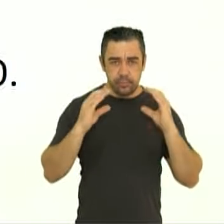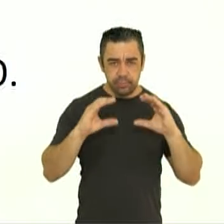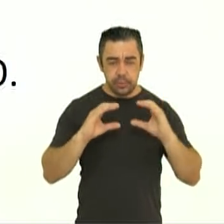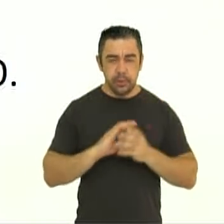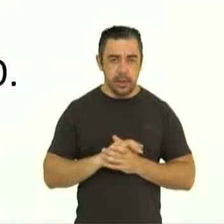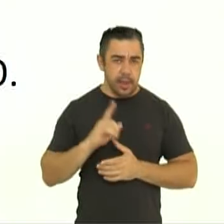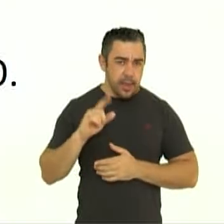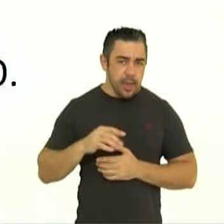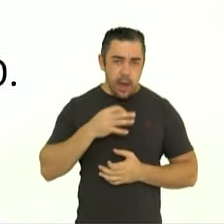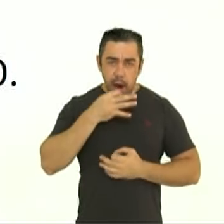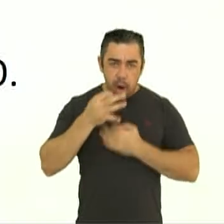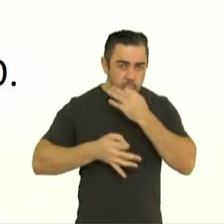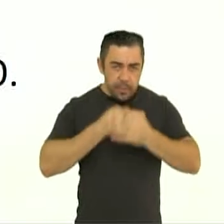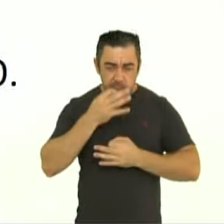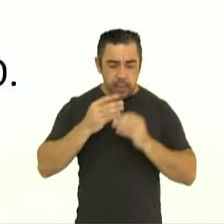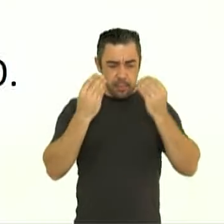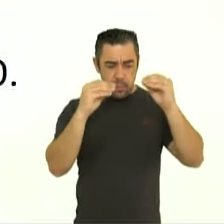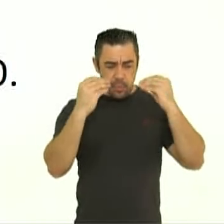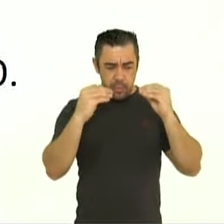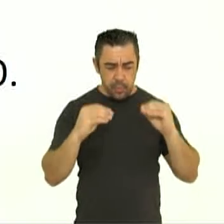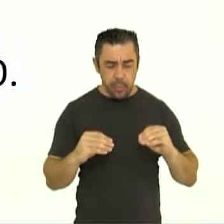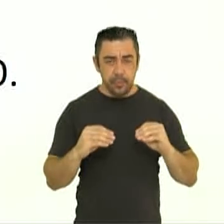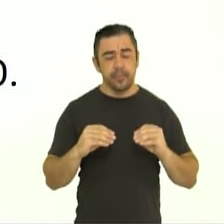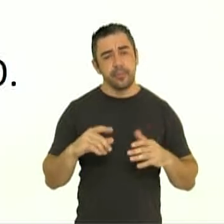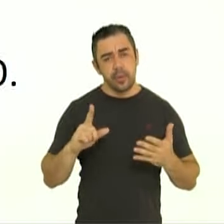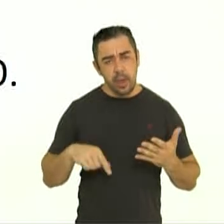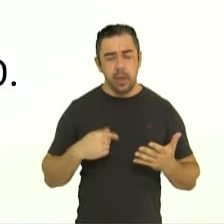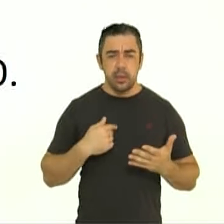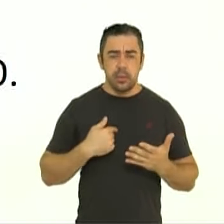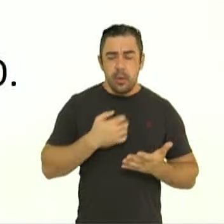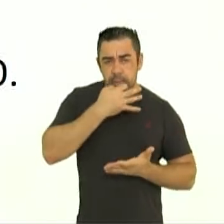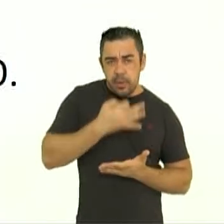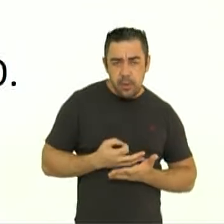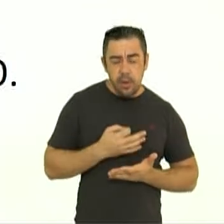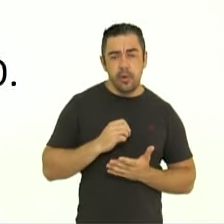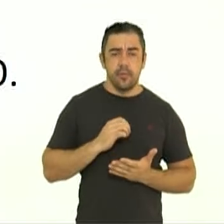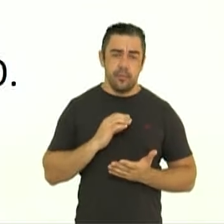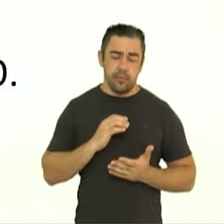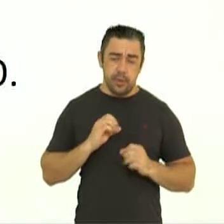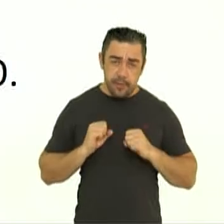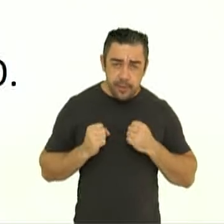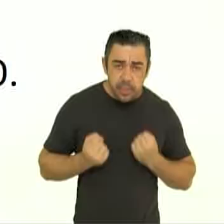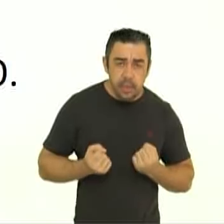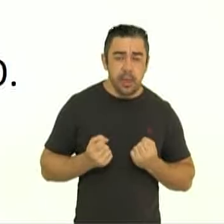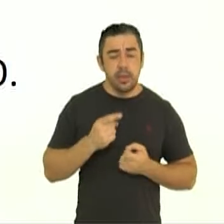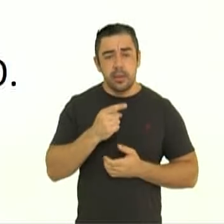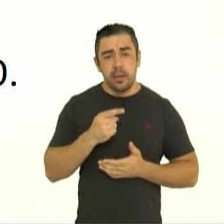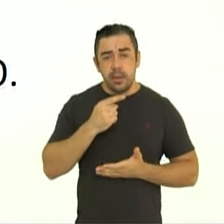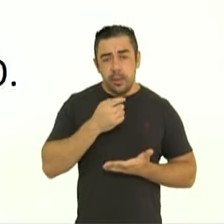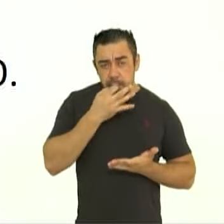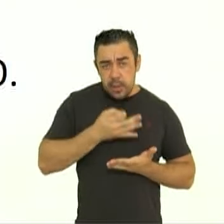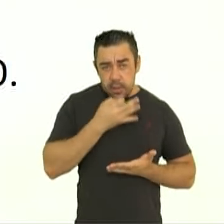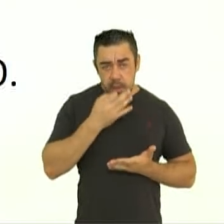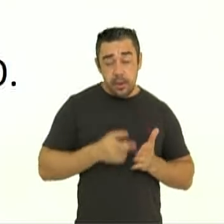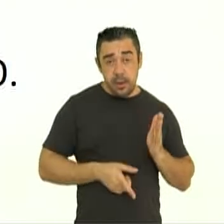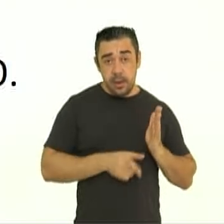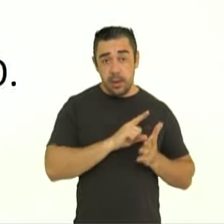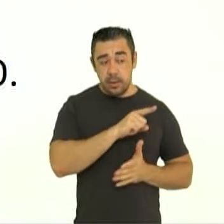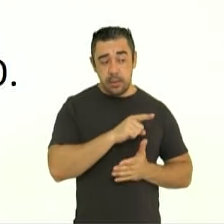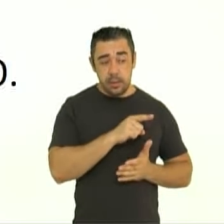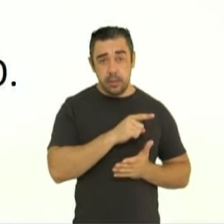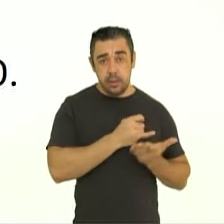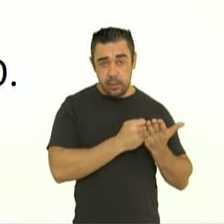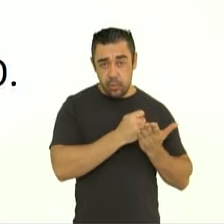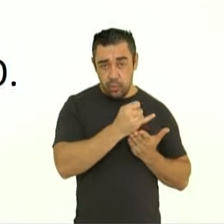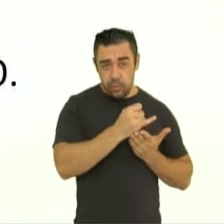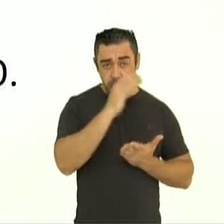colocar os nossos argumentos. Então, nós vamos tomar um posicionamento, vamos defender esses questionamentos que nós lançamos lá na